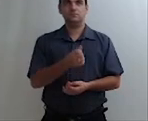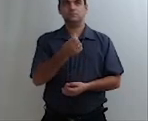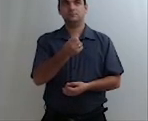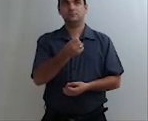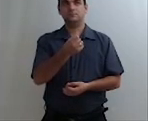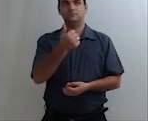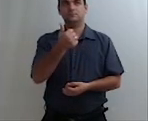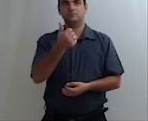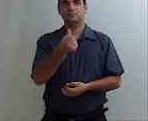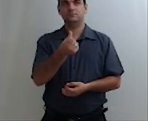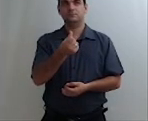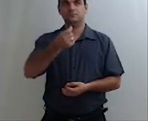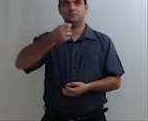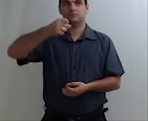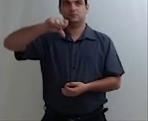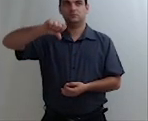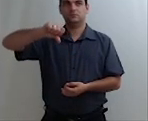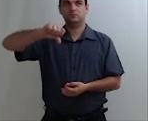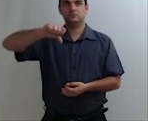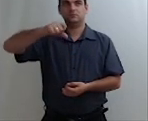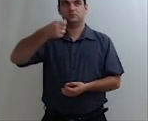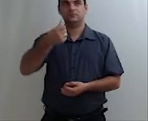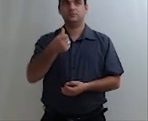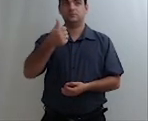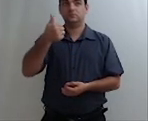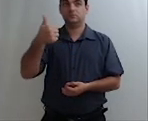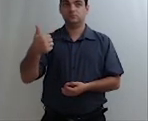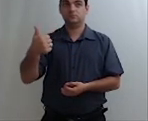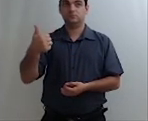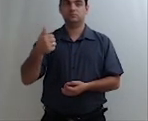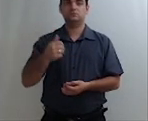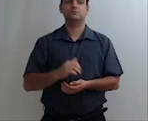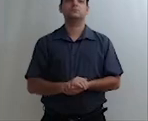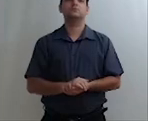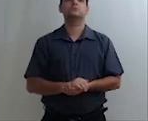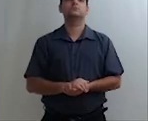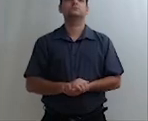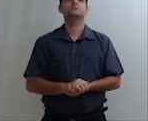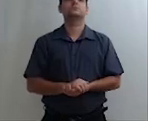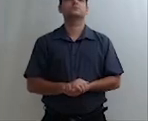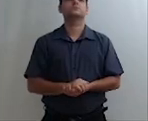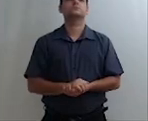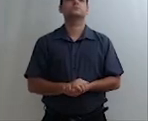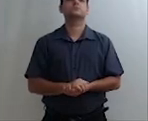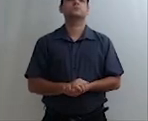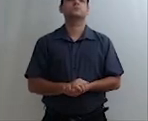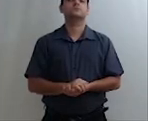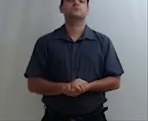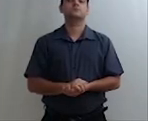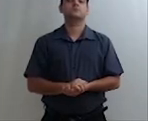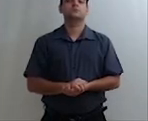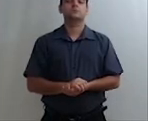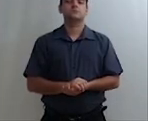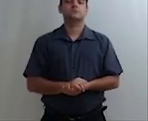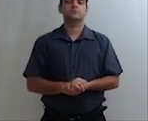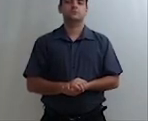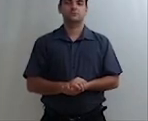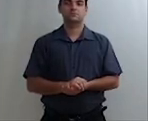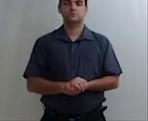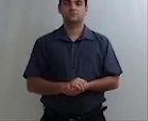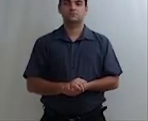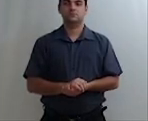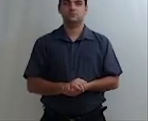da quantidade momento que sumiu a mineta aqui da